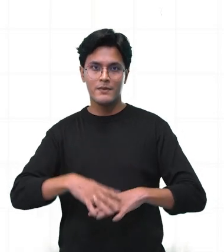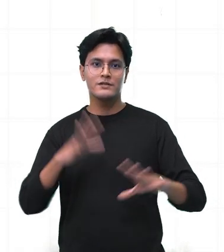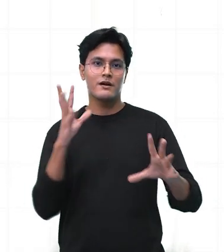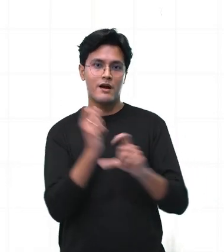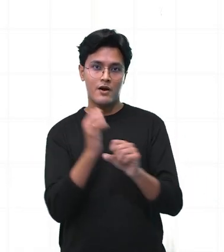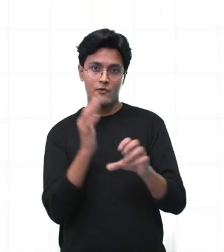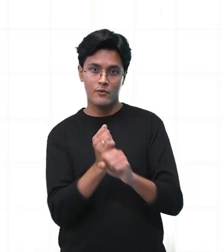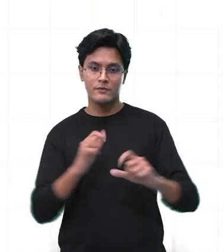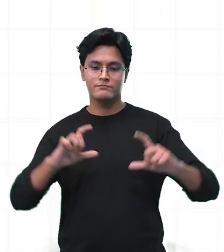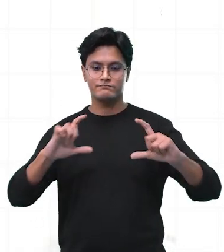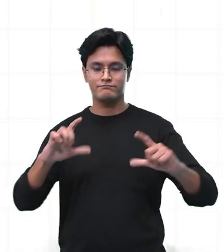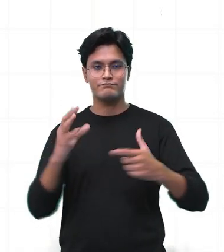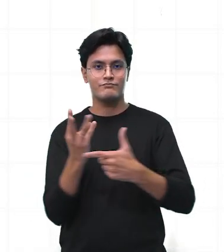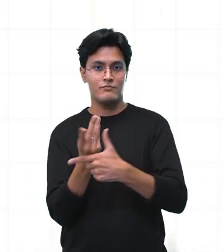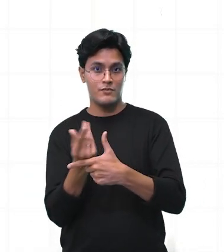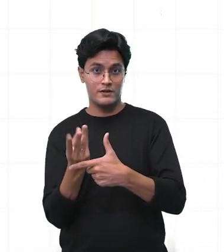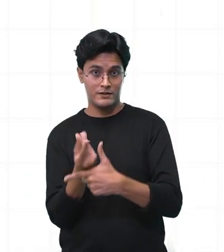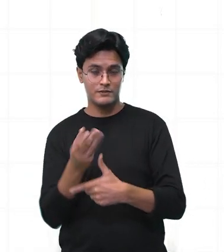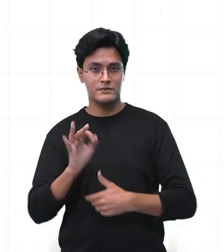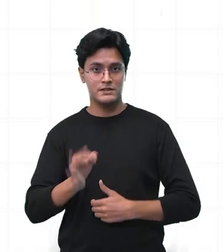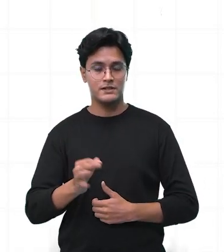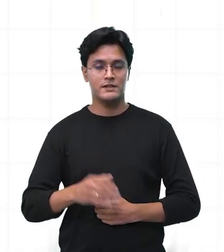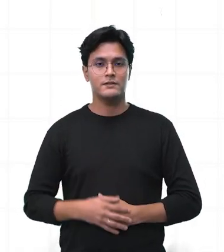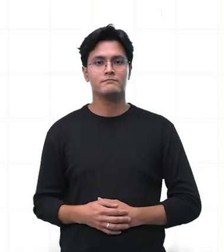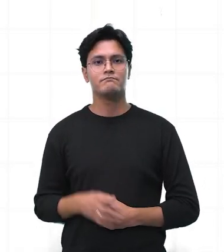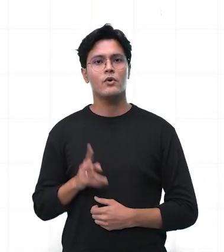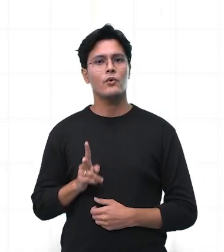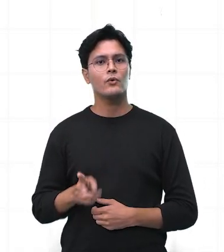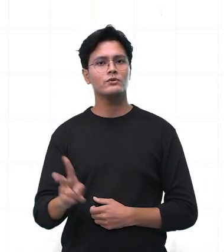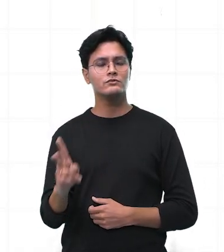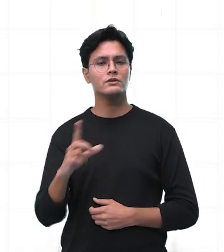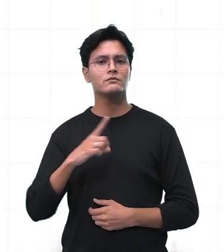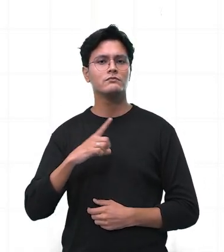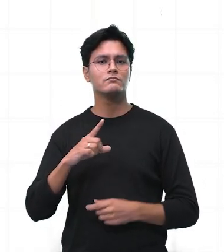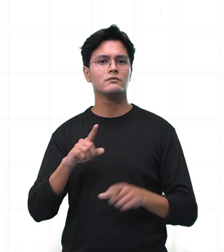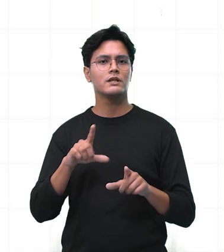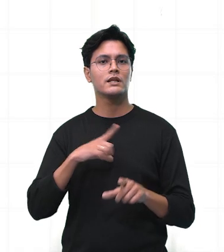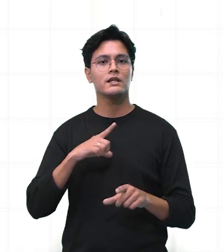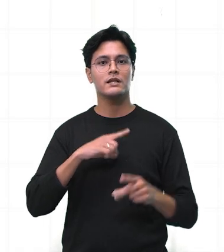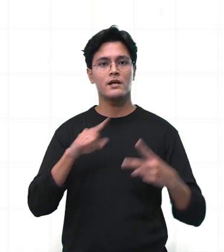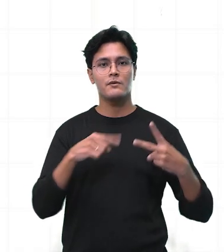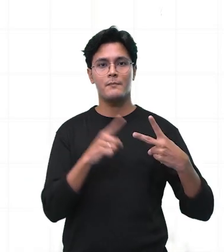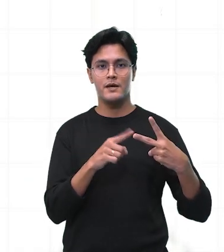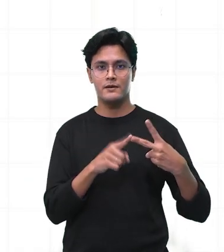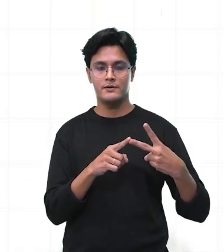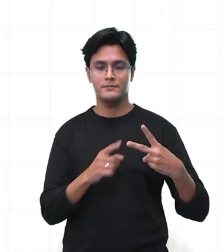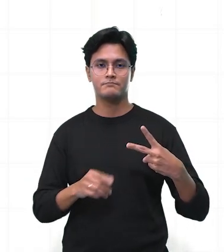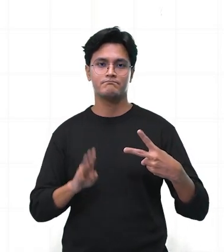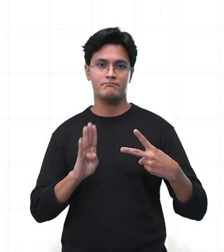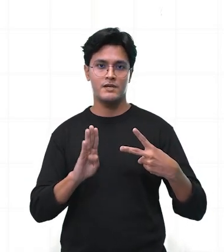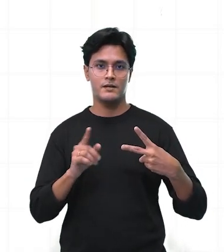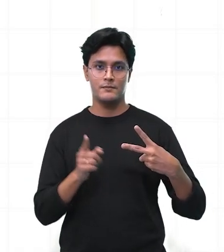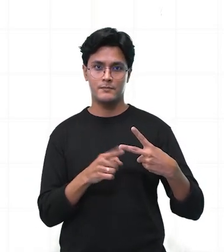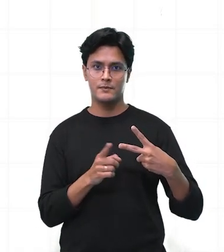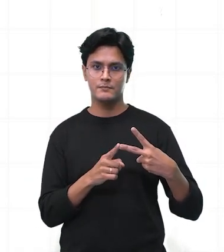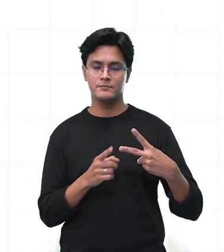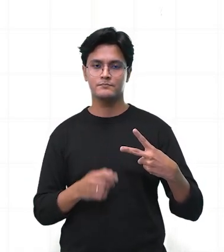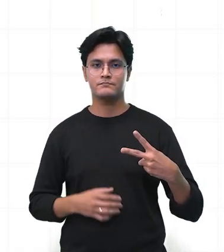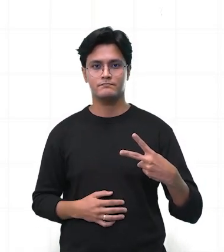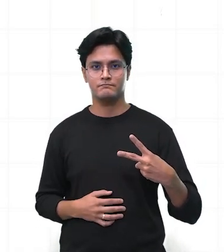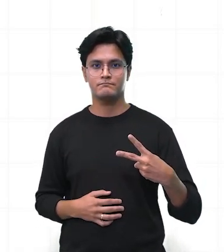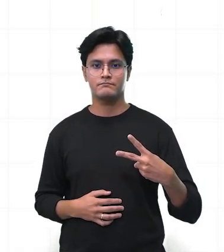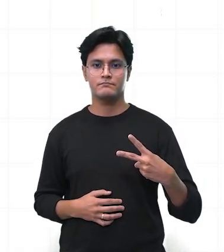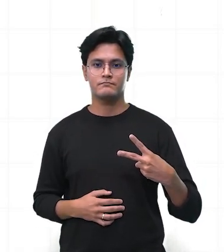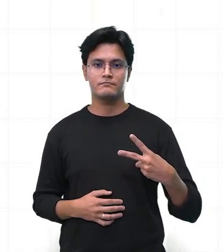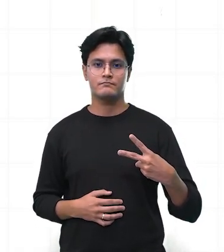algébrica, tá certo? Continuando, então, nós temos aqui a letra B. E diz assim a letra B: a quinta